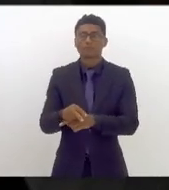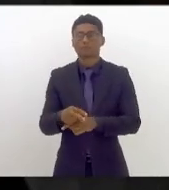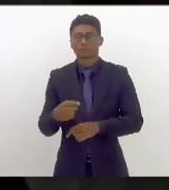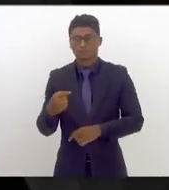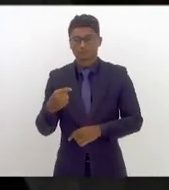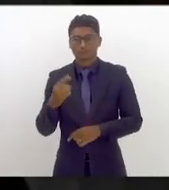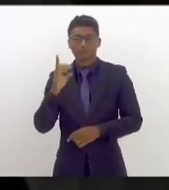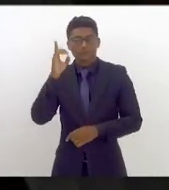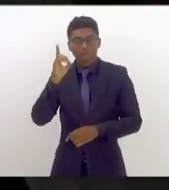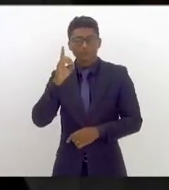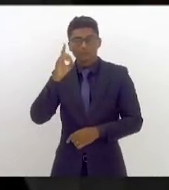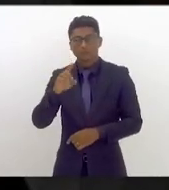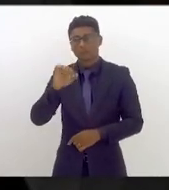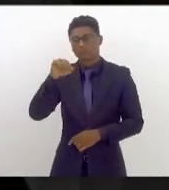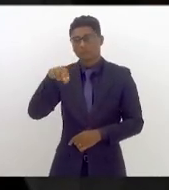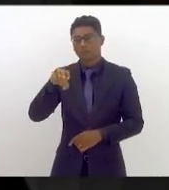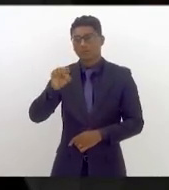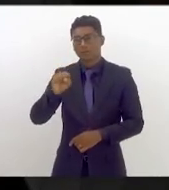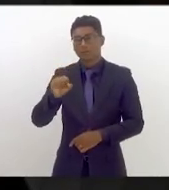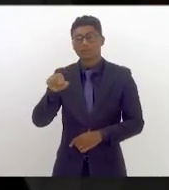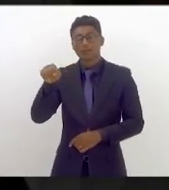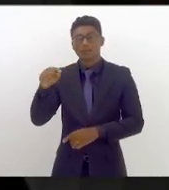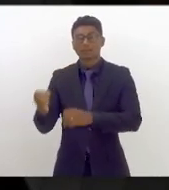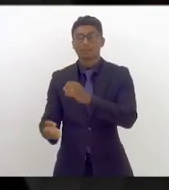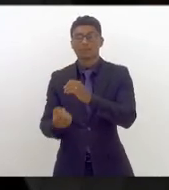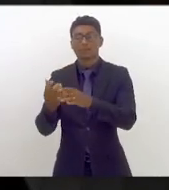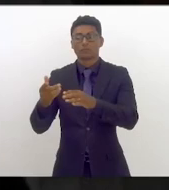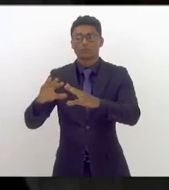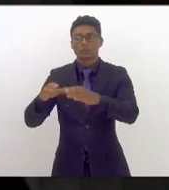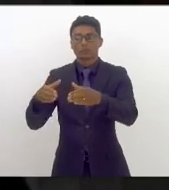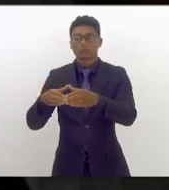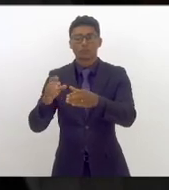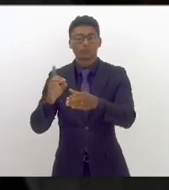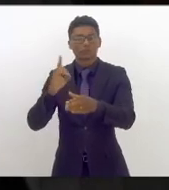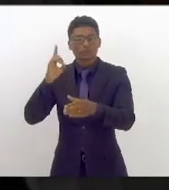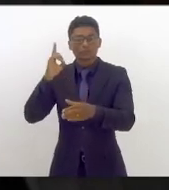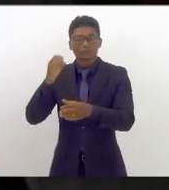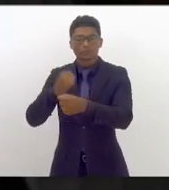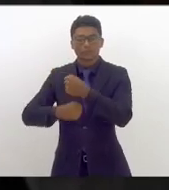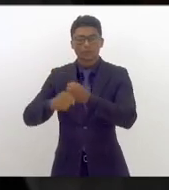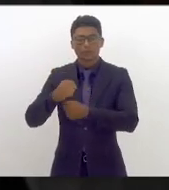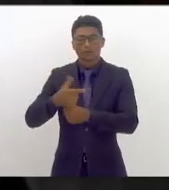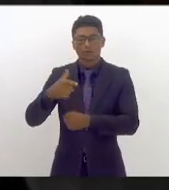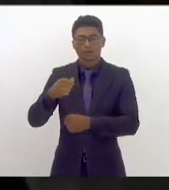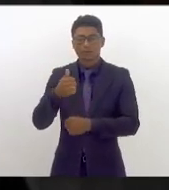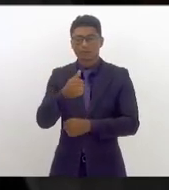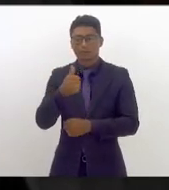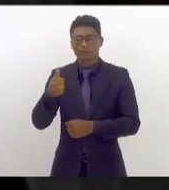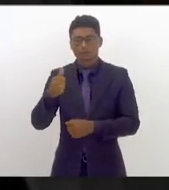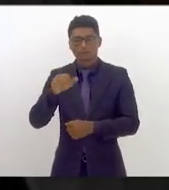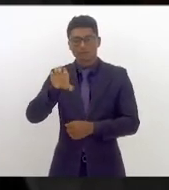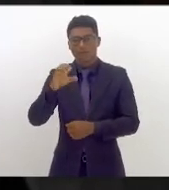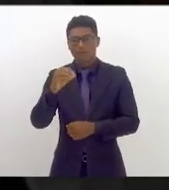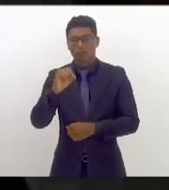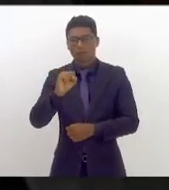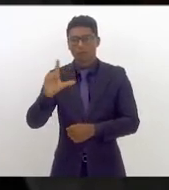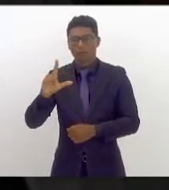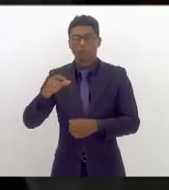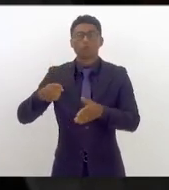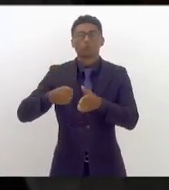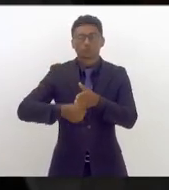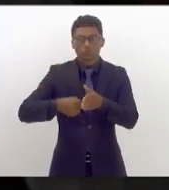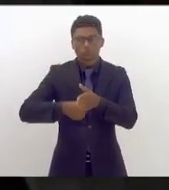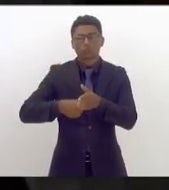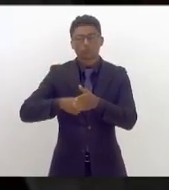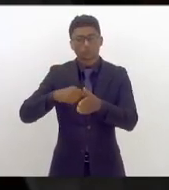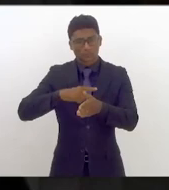da deputada Inês Pandeló, que foi quem fundou a Frente Parlamentar aqui em 2011. Então, tem muita luta pela frente, mas tem muita construção acumulada também.